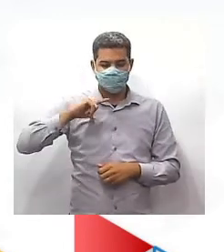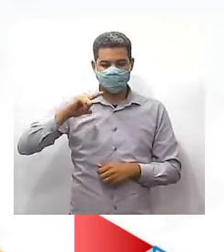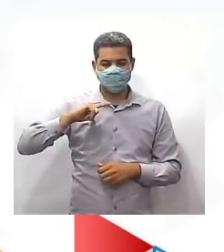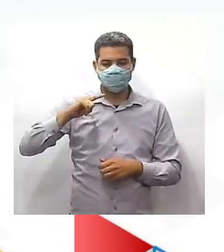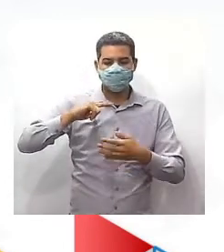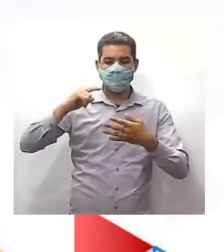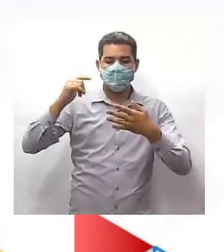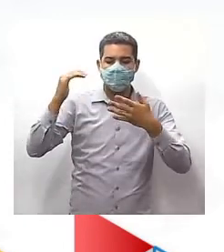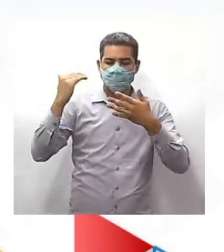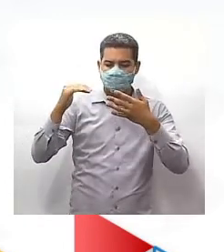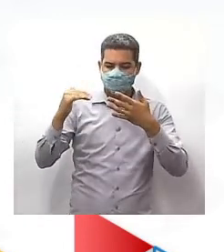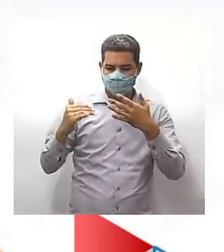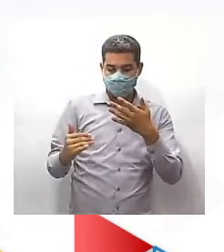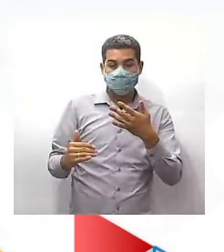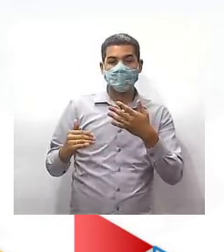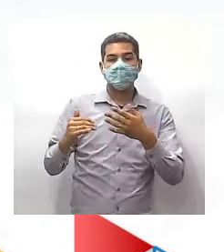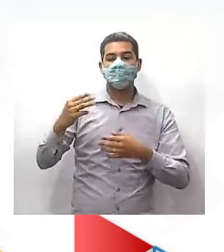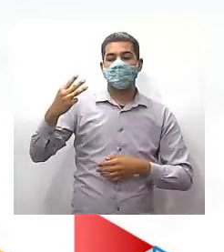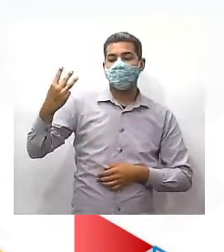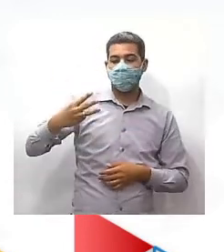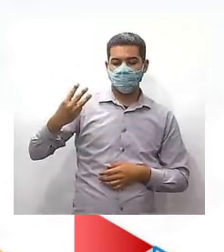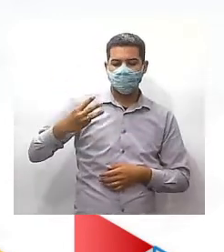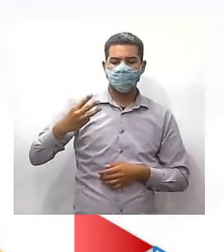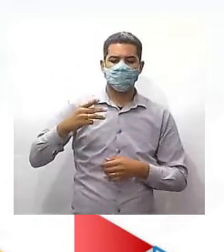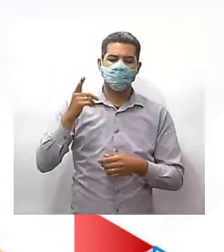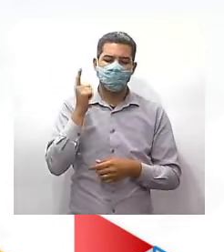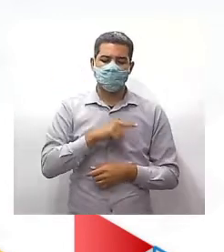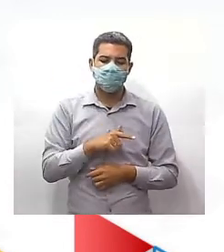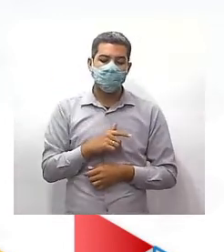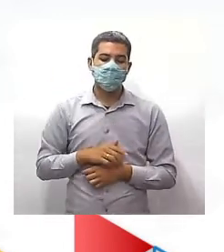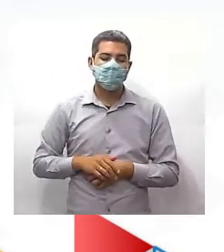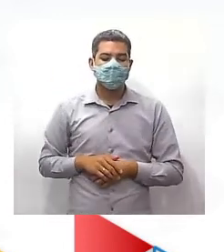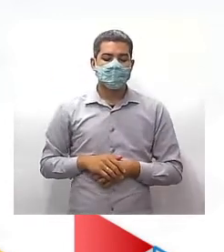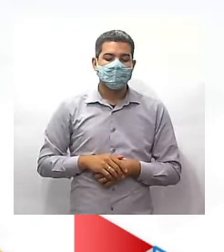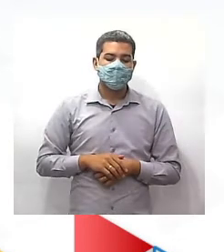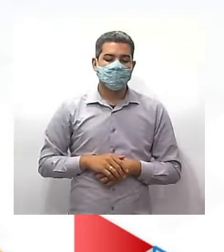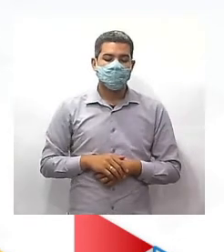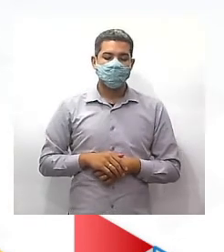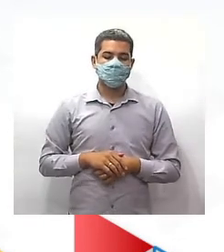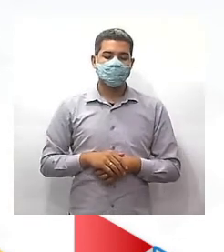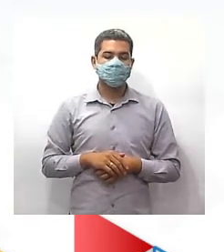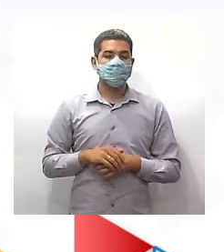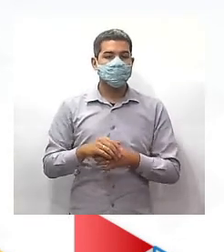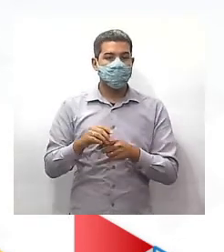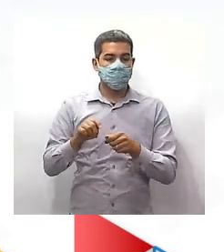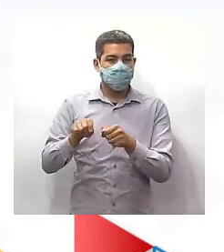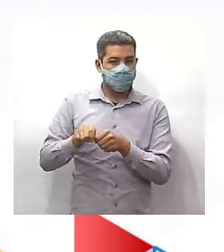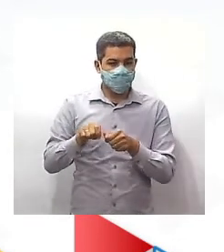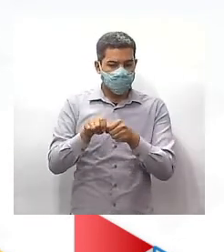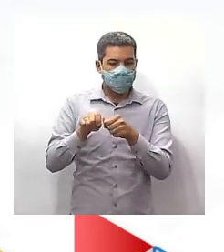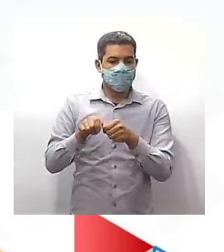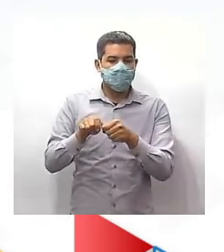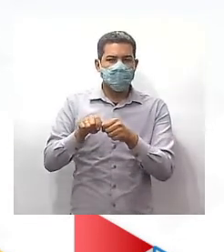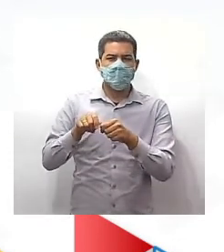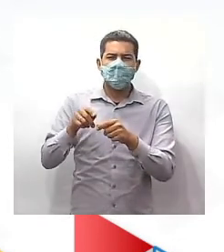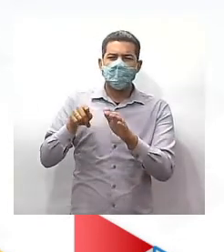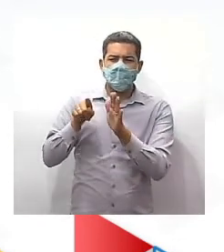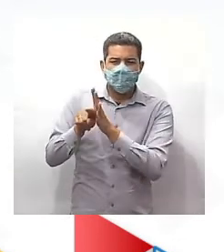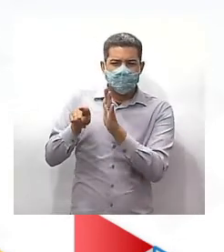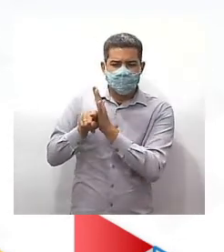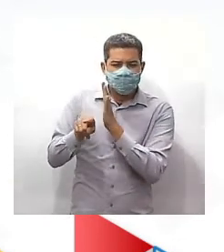sequências para a gente poder subdividir a estatística. Primeiro, eu construo um